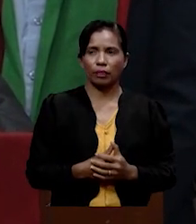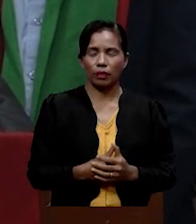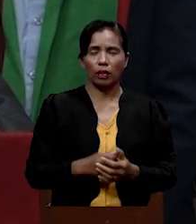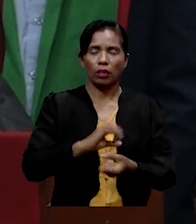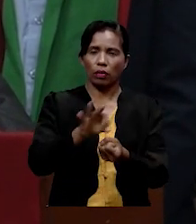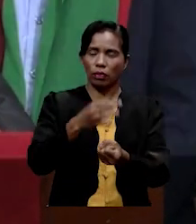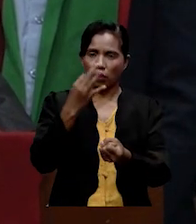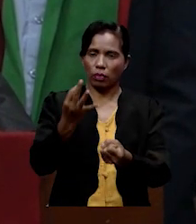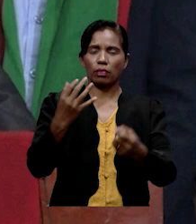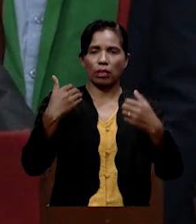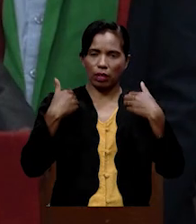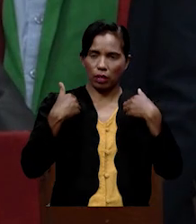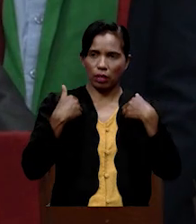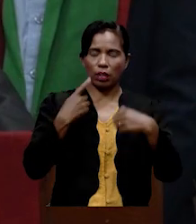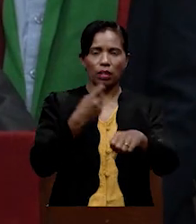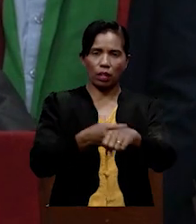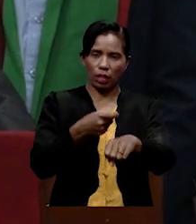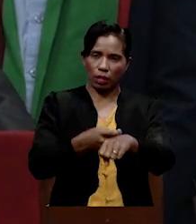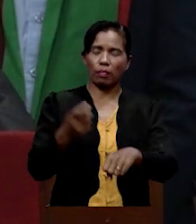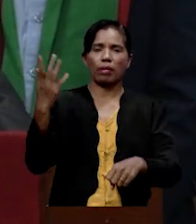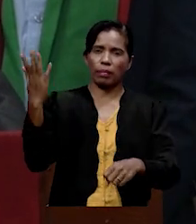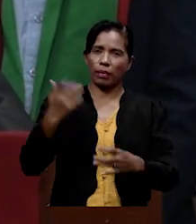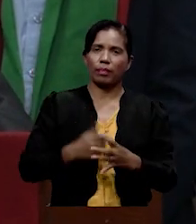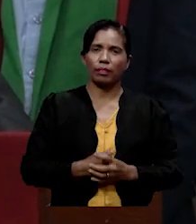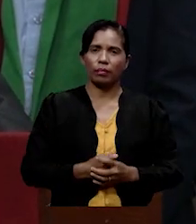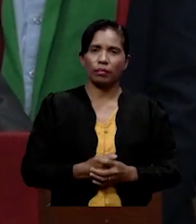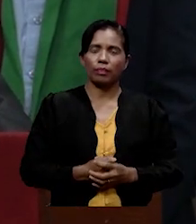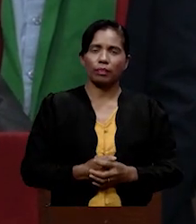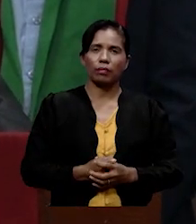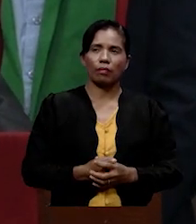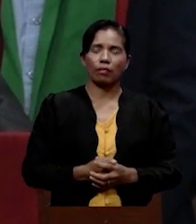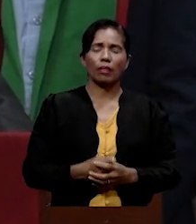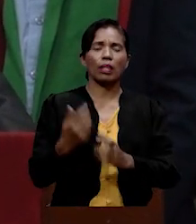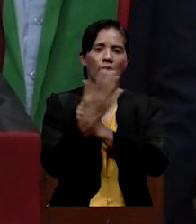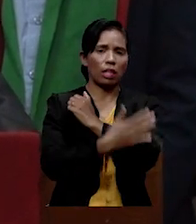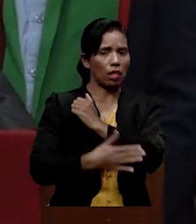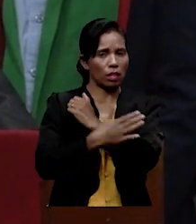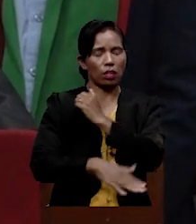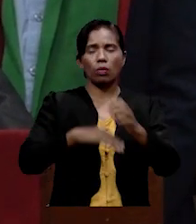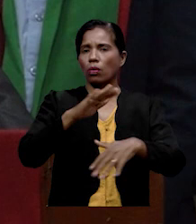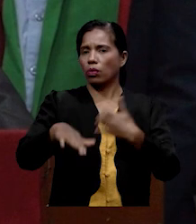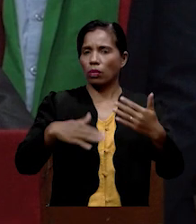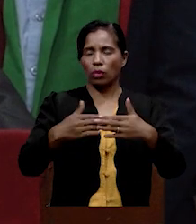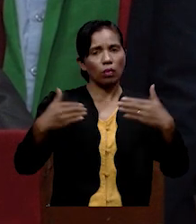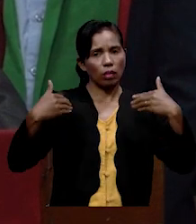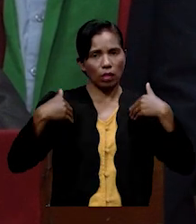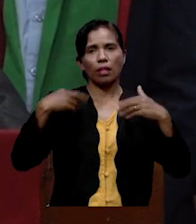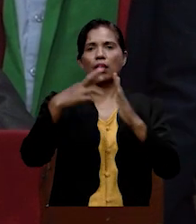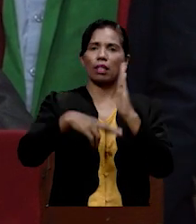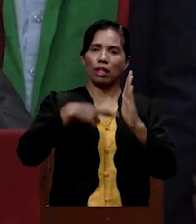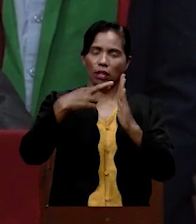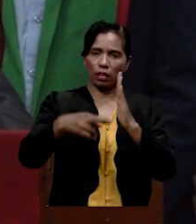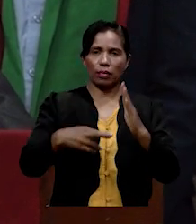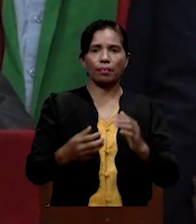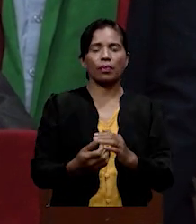COVID-19 acontece anta ya tempo en ba ya ema nação hutu tu ya nini regra ini